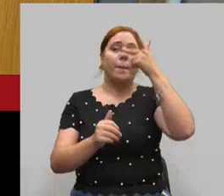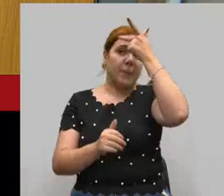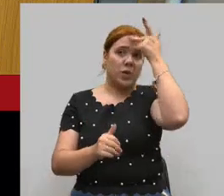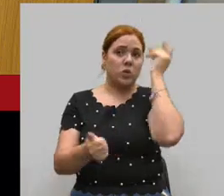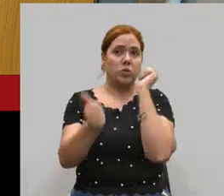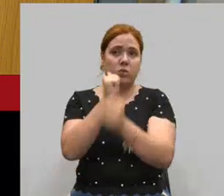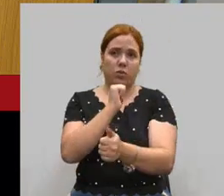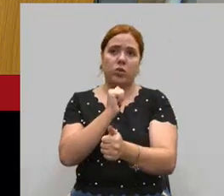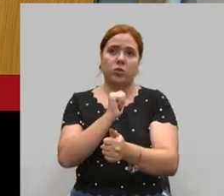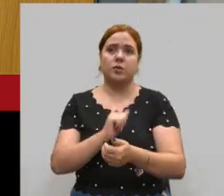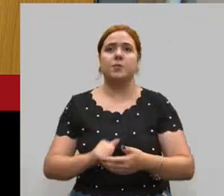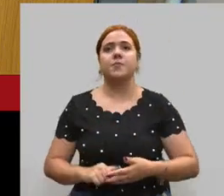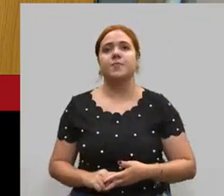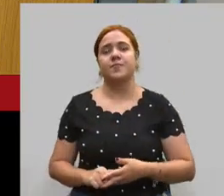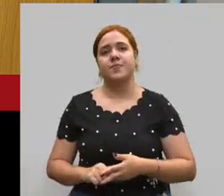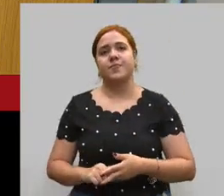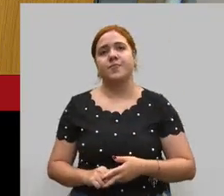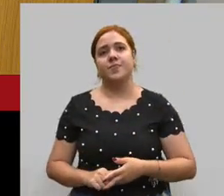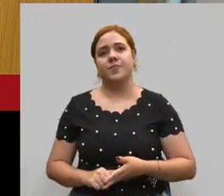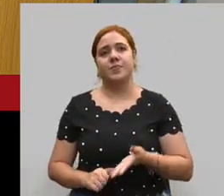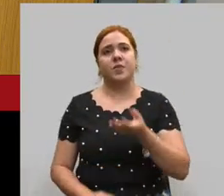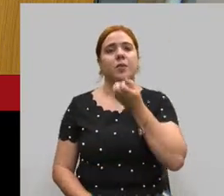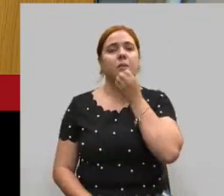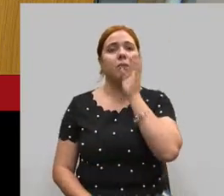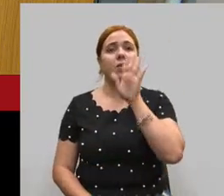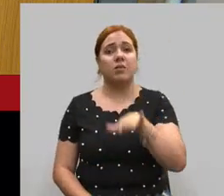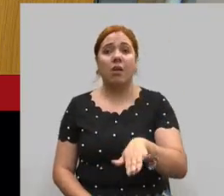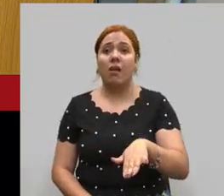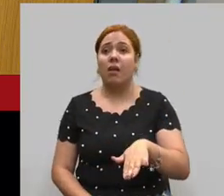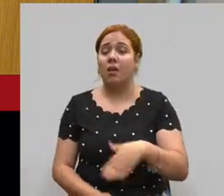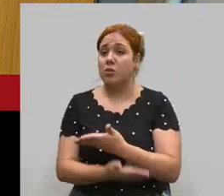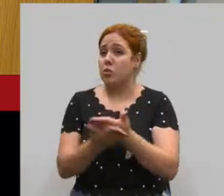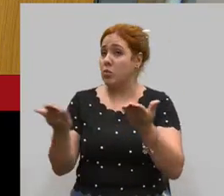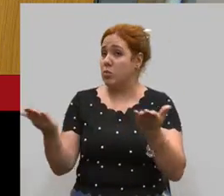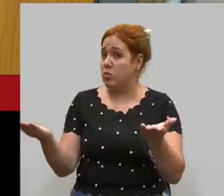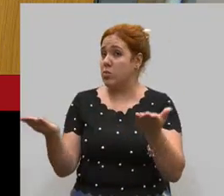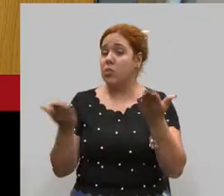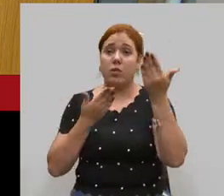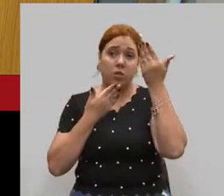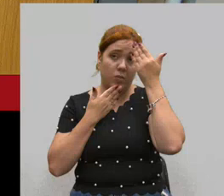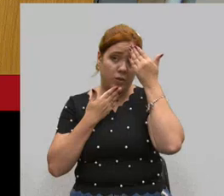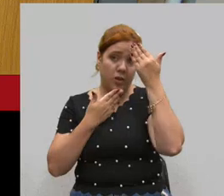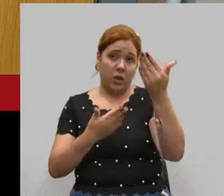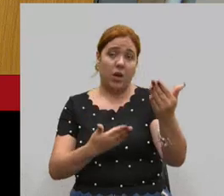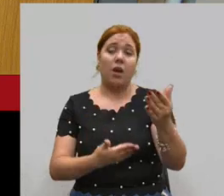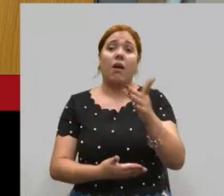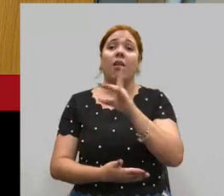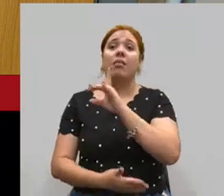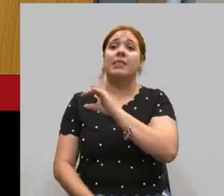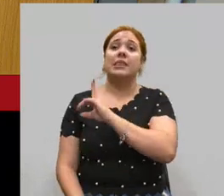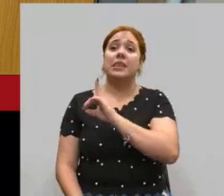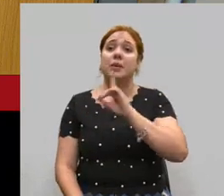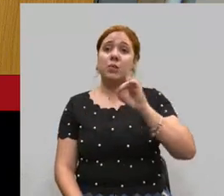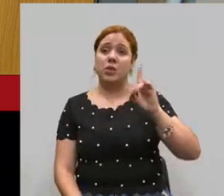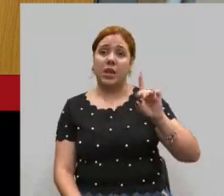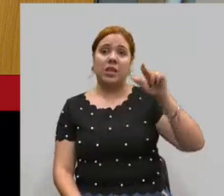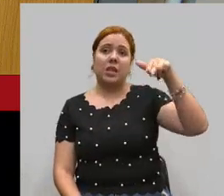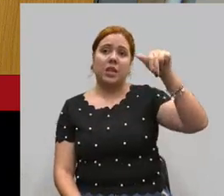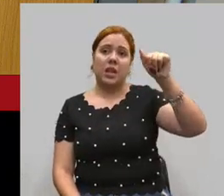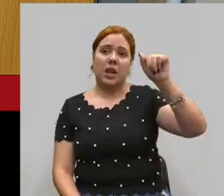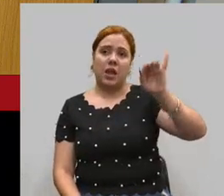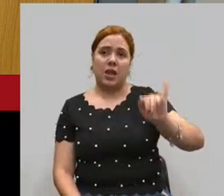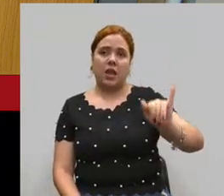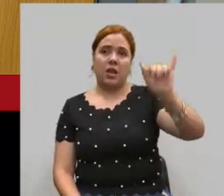profissional bo tarde a eu queria agradecer a deputada naa Rocha pela oportunidade agradecer a